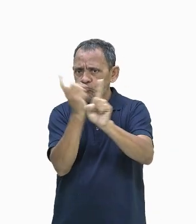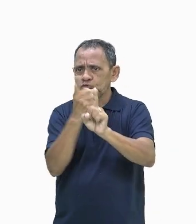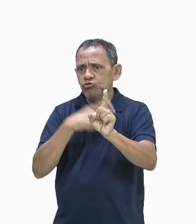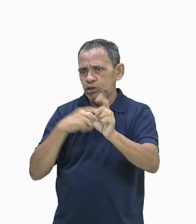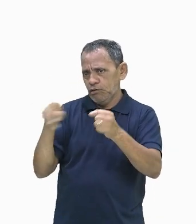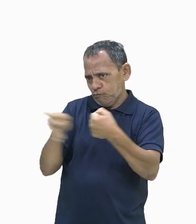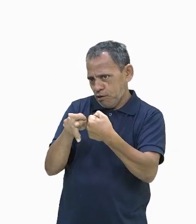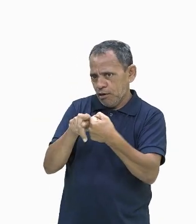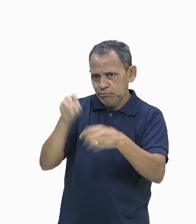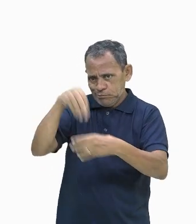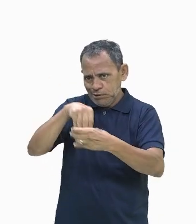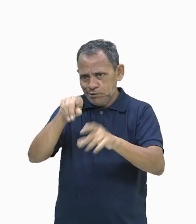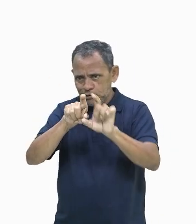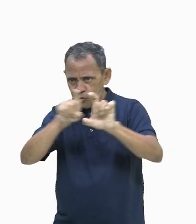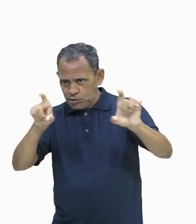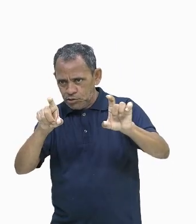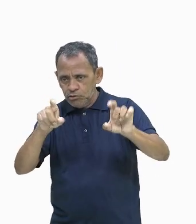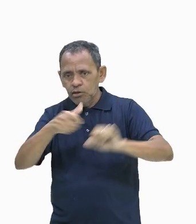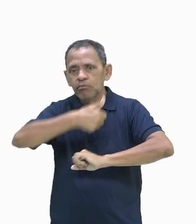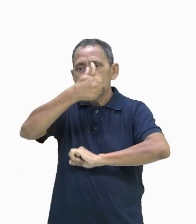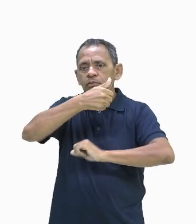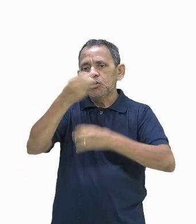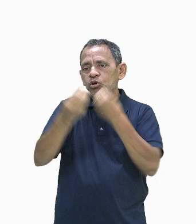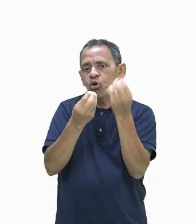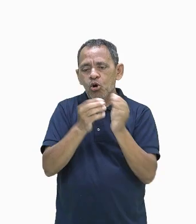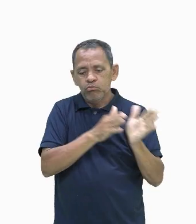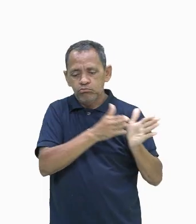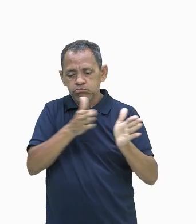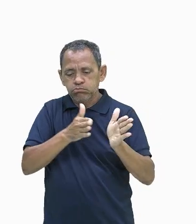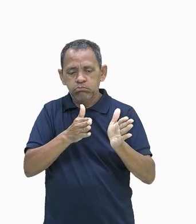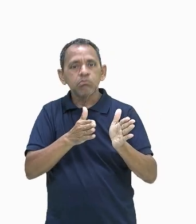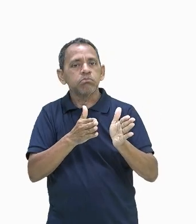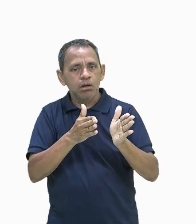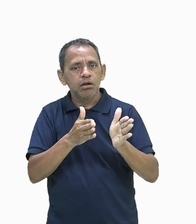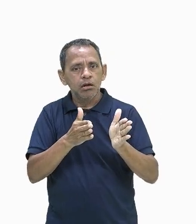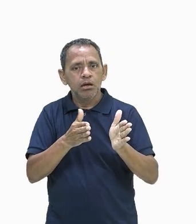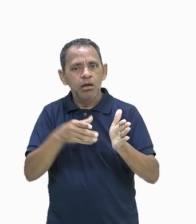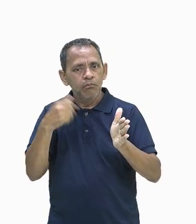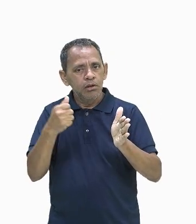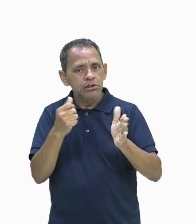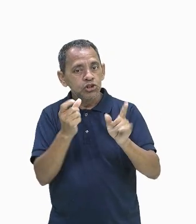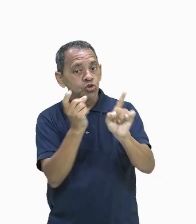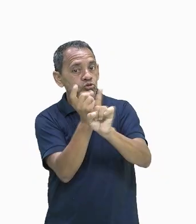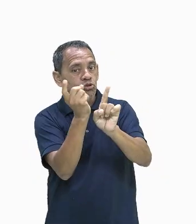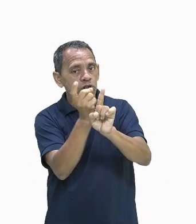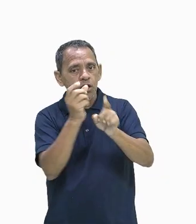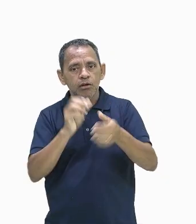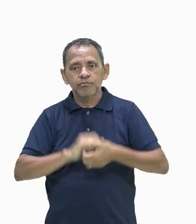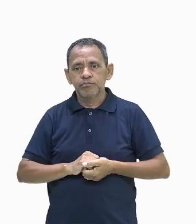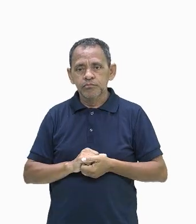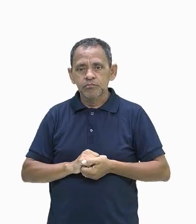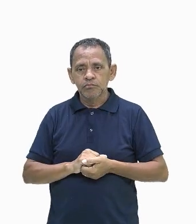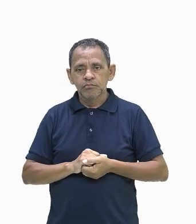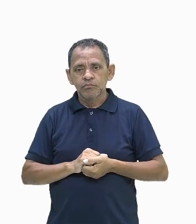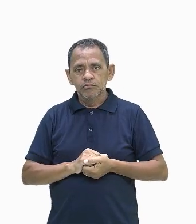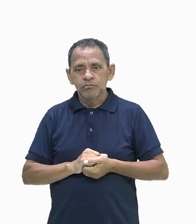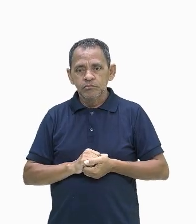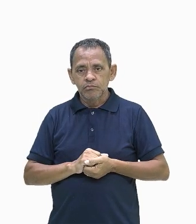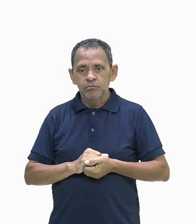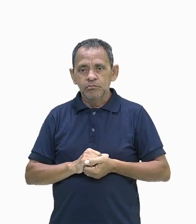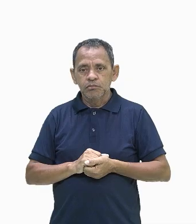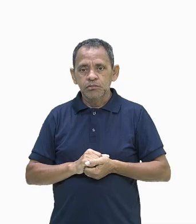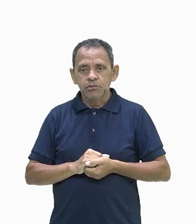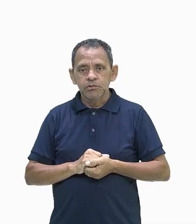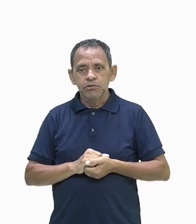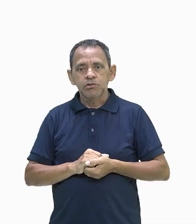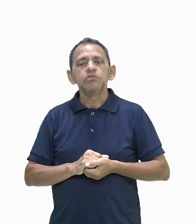verbo, então esse primeiro passo já foi cumprido, né? O primeiro passo para definir qual é o sujeito e qual que é o predicado é justamente identificar o